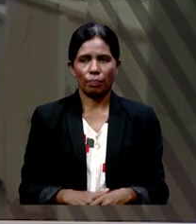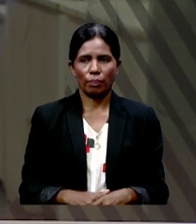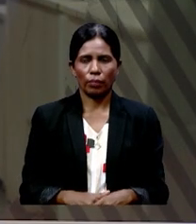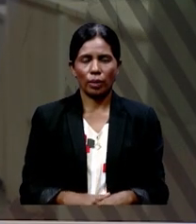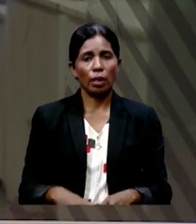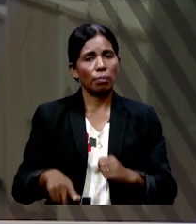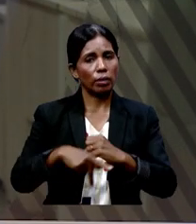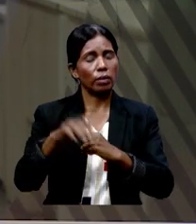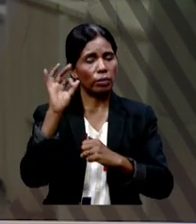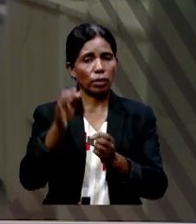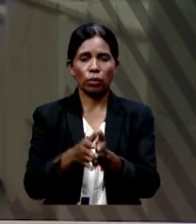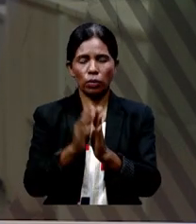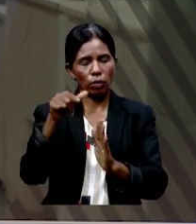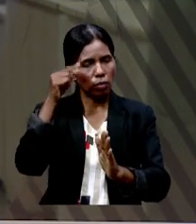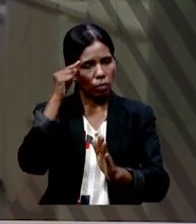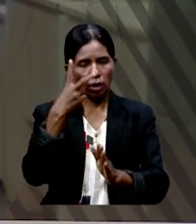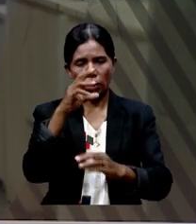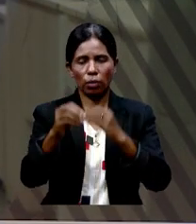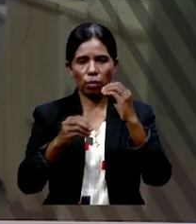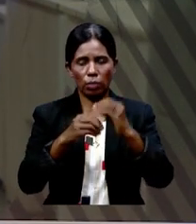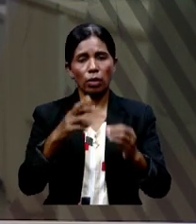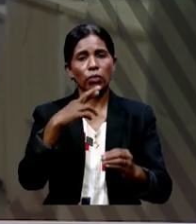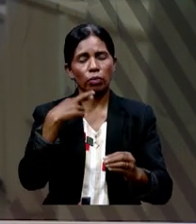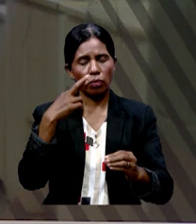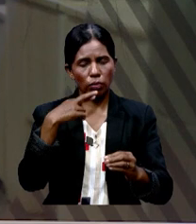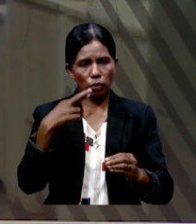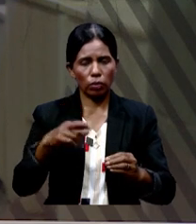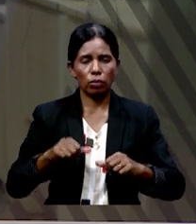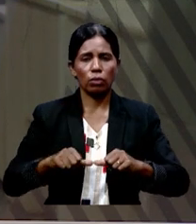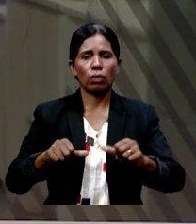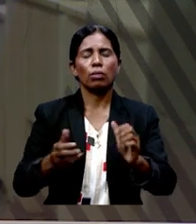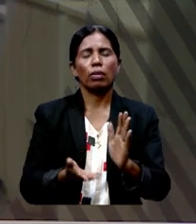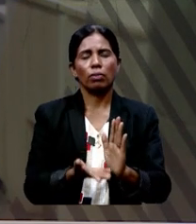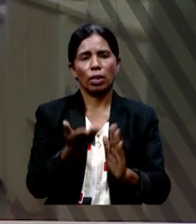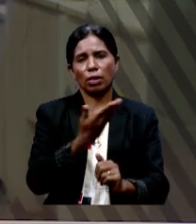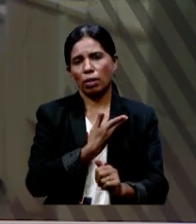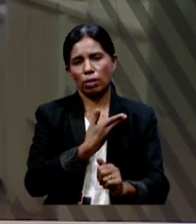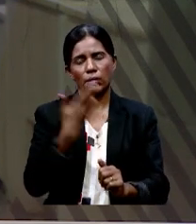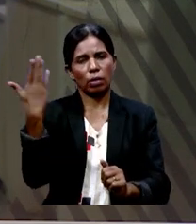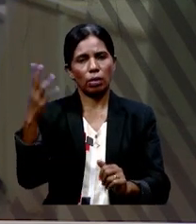Bancada Fratelinho, se o governo resolve o problema, Folha em Foz, Nebe continua a se ir marcado.